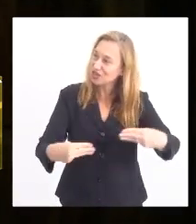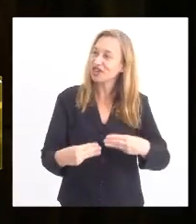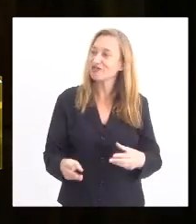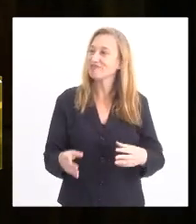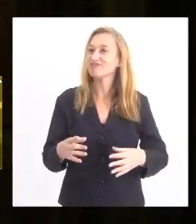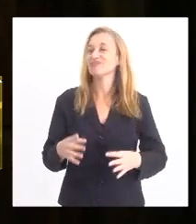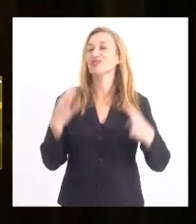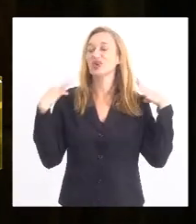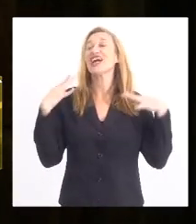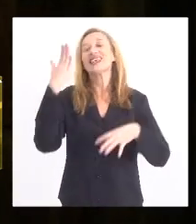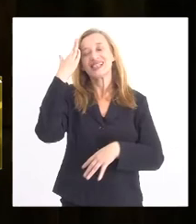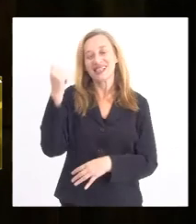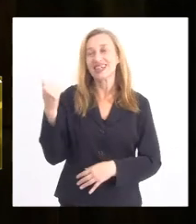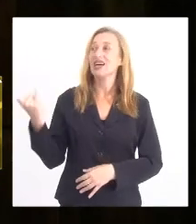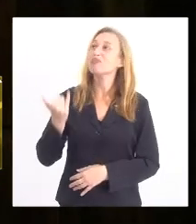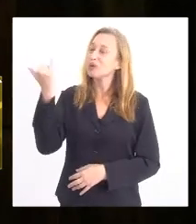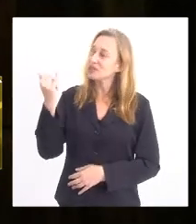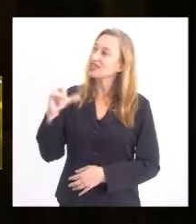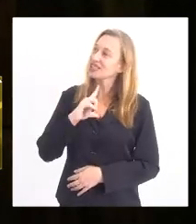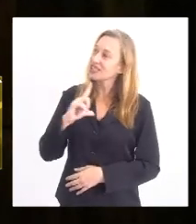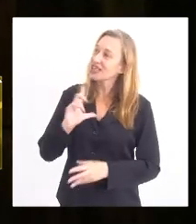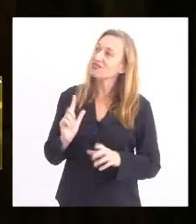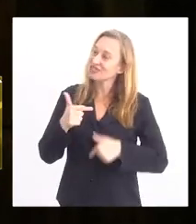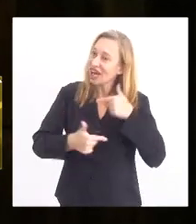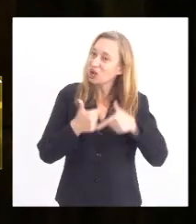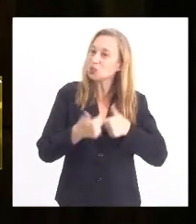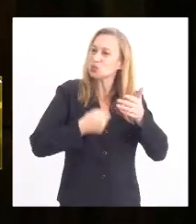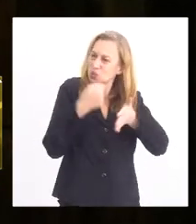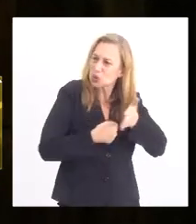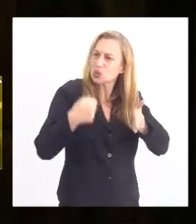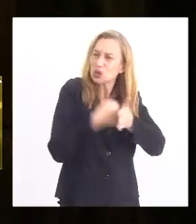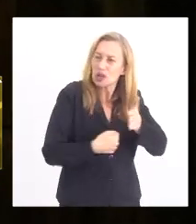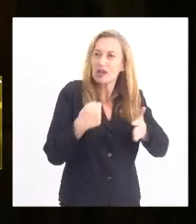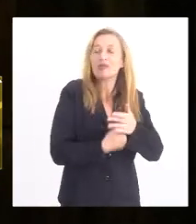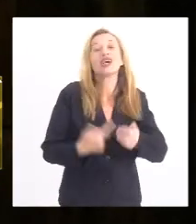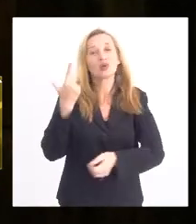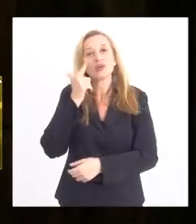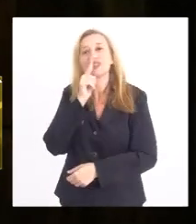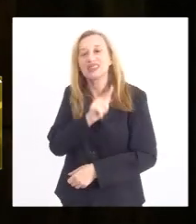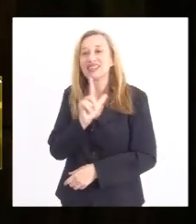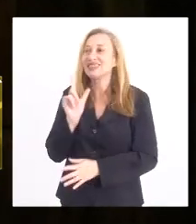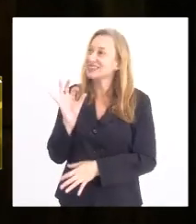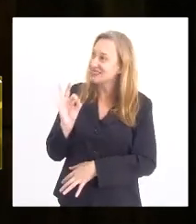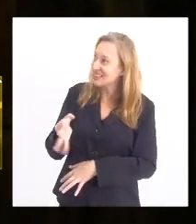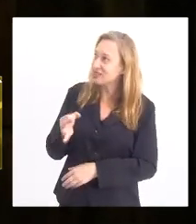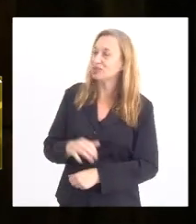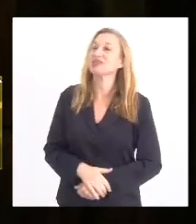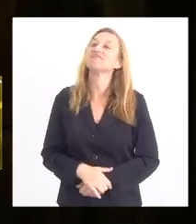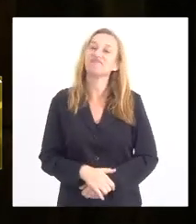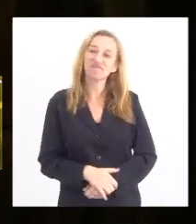eu sei da importância que o seu teve na luta para que a gente conseguisse finalmente